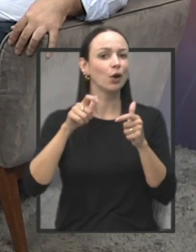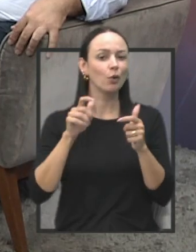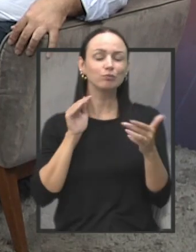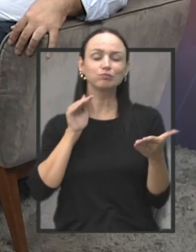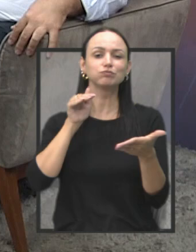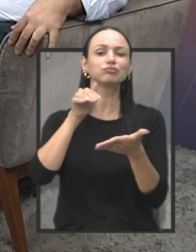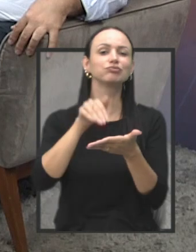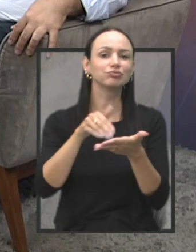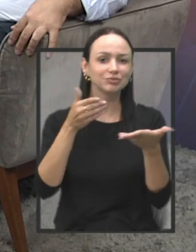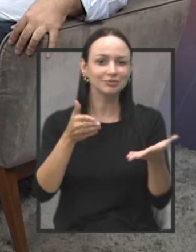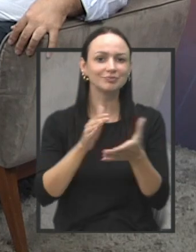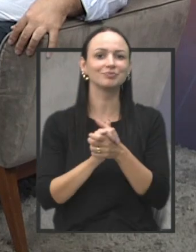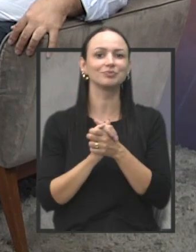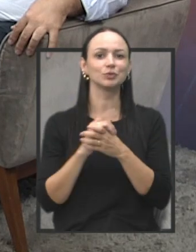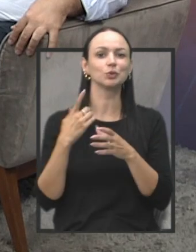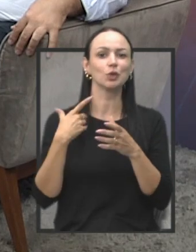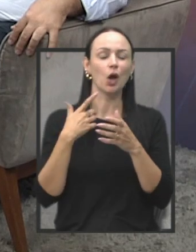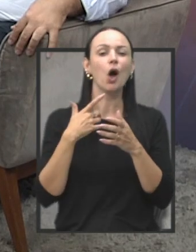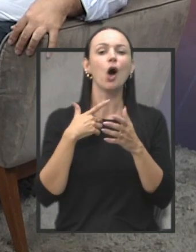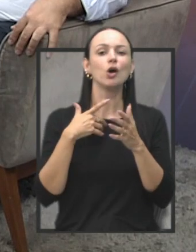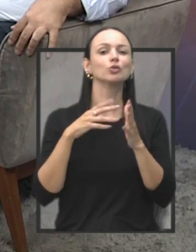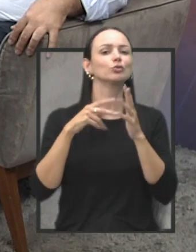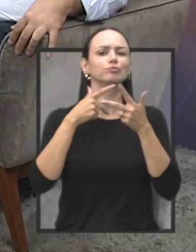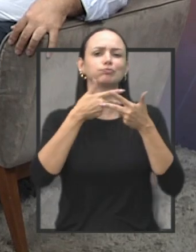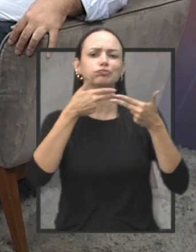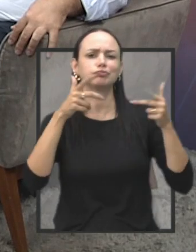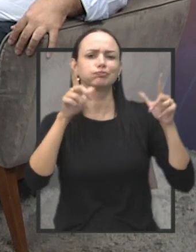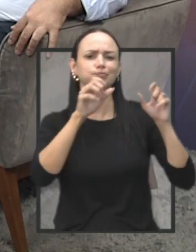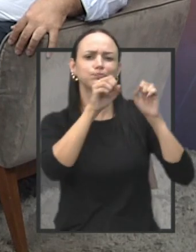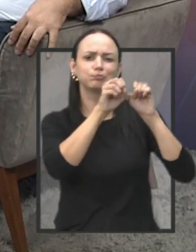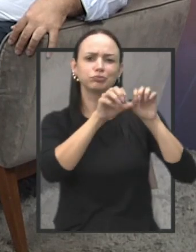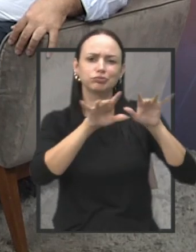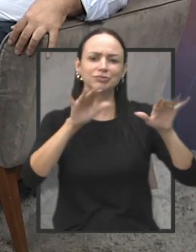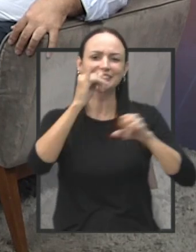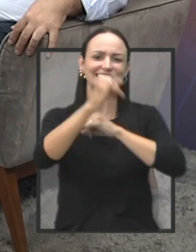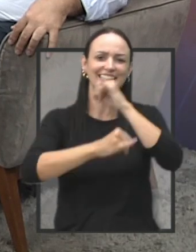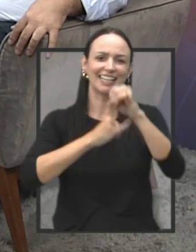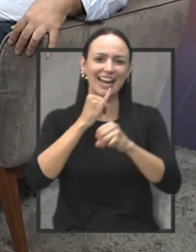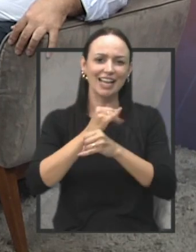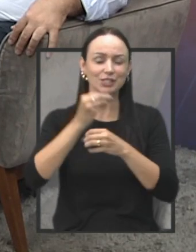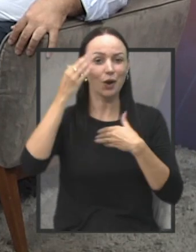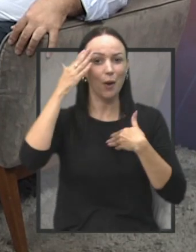aí os nossos conteúdos via internet. Mais uma vez, muito